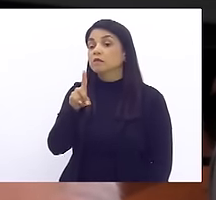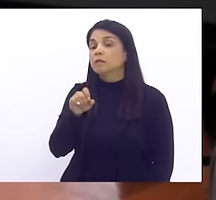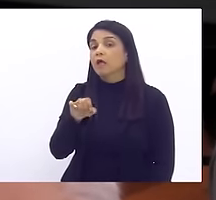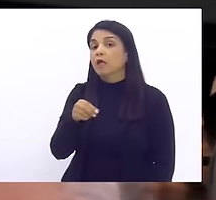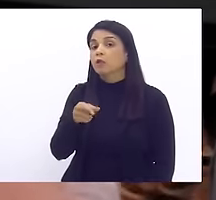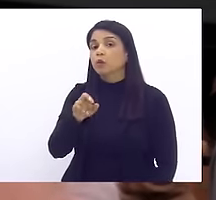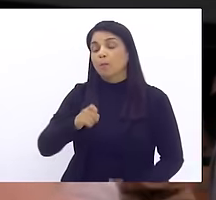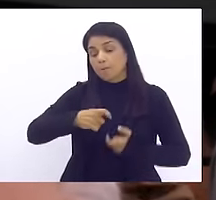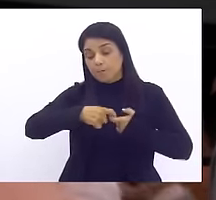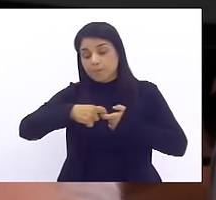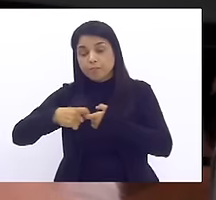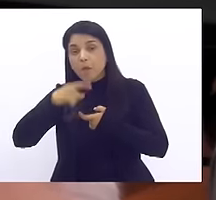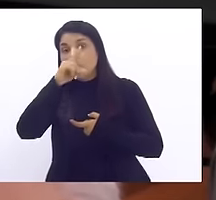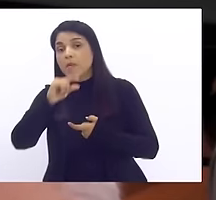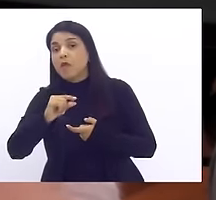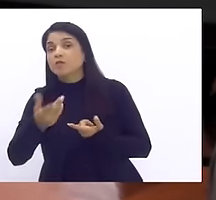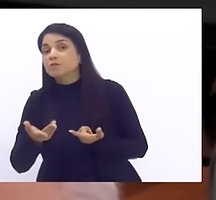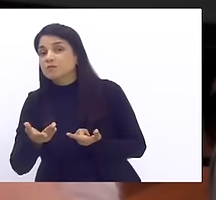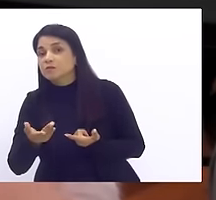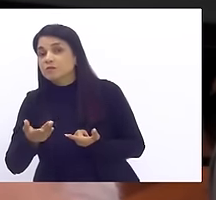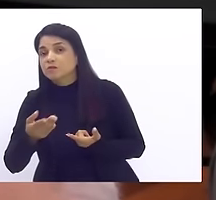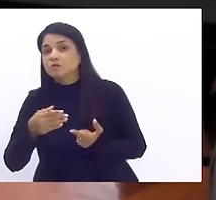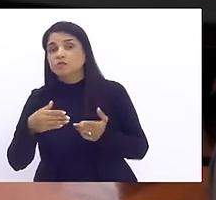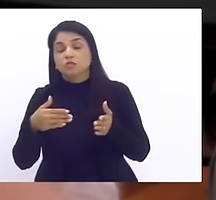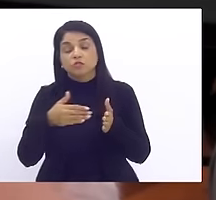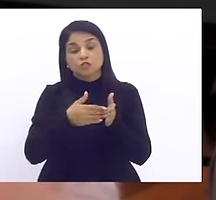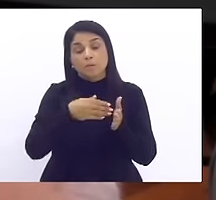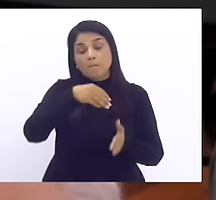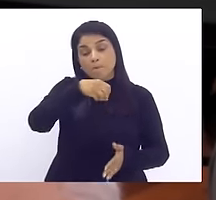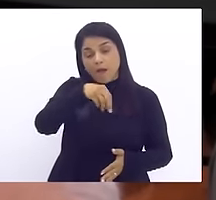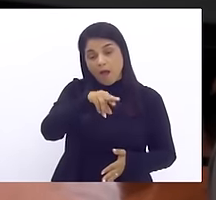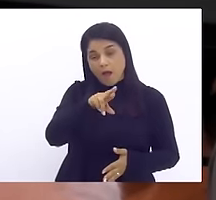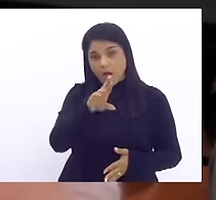são de Março até setembro a senhora conseguiu verificar